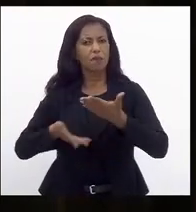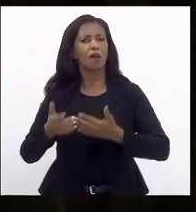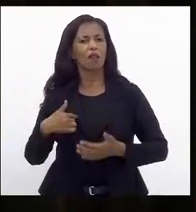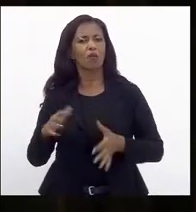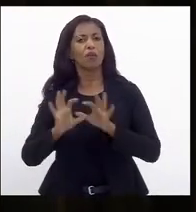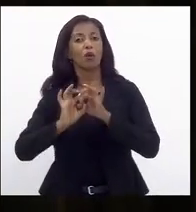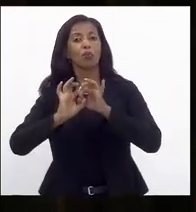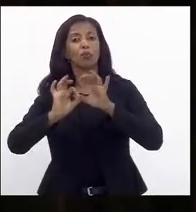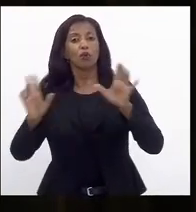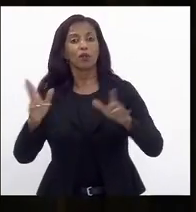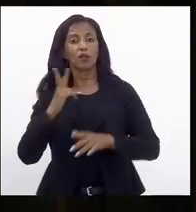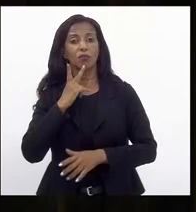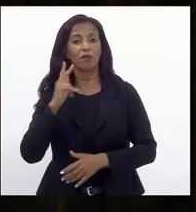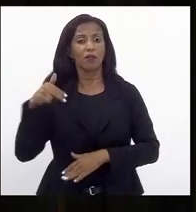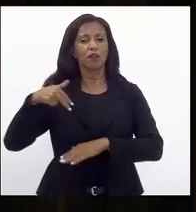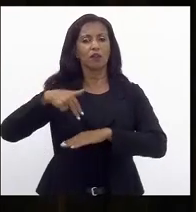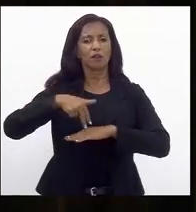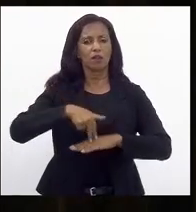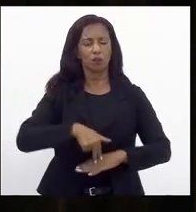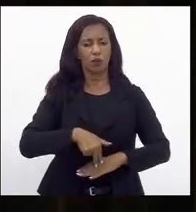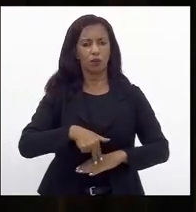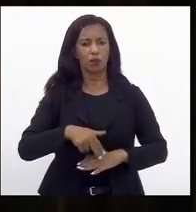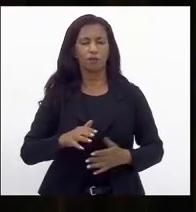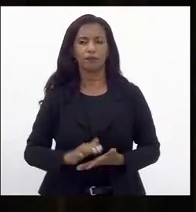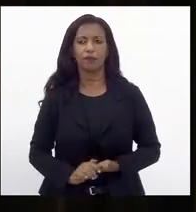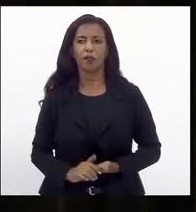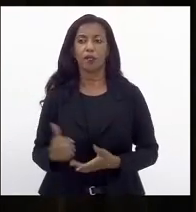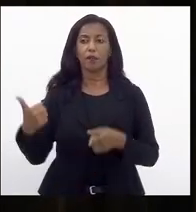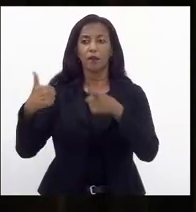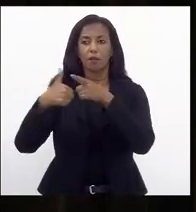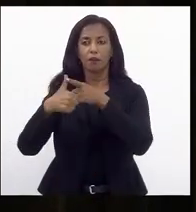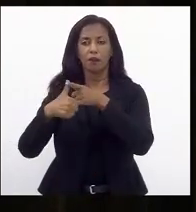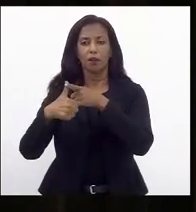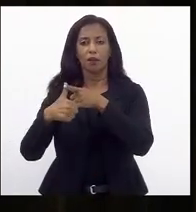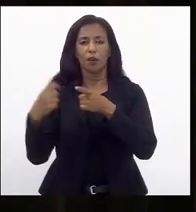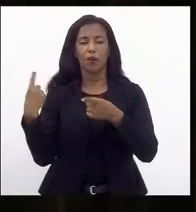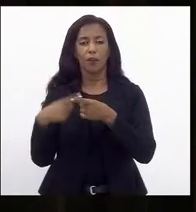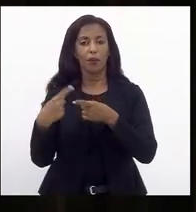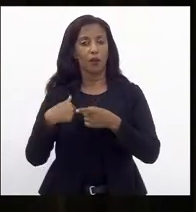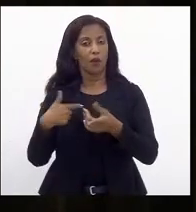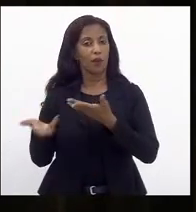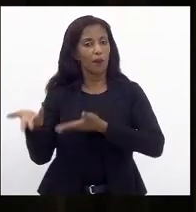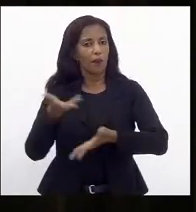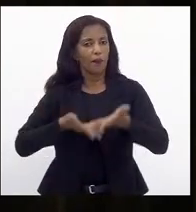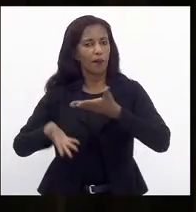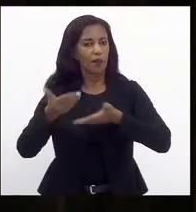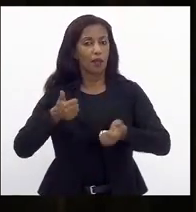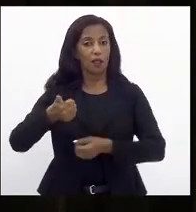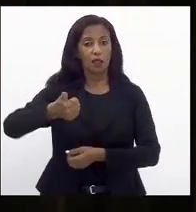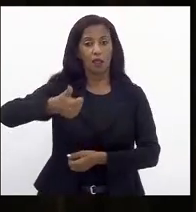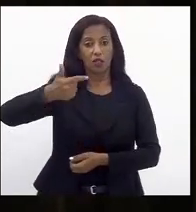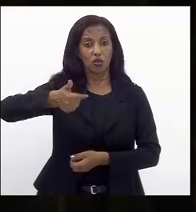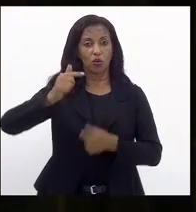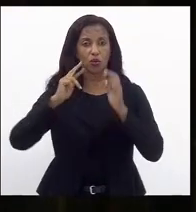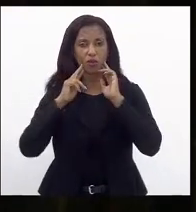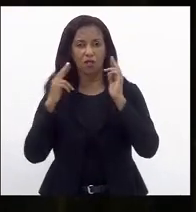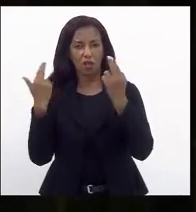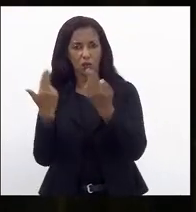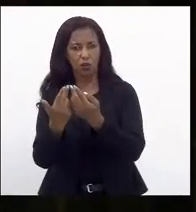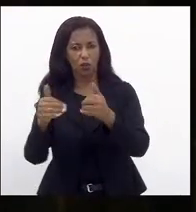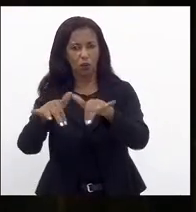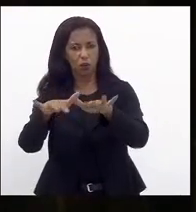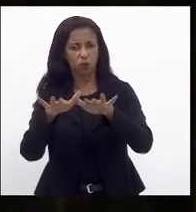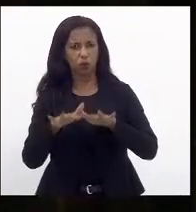autoridade para falar essa tribuna em primeiro lugar porque participei da estou 11 audiências